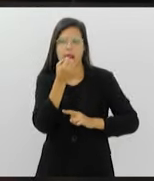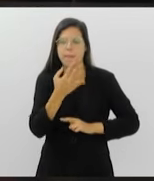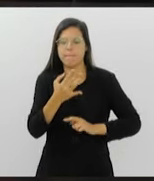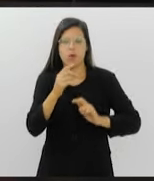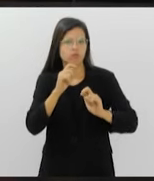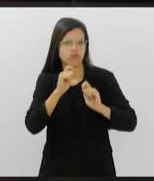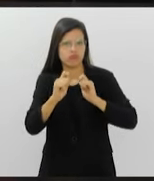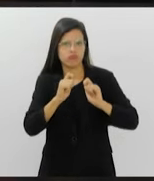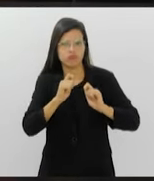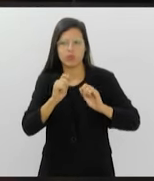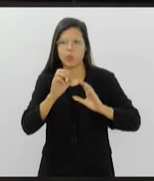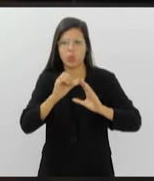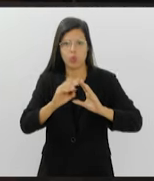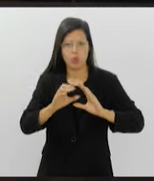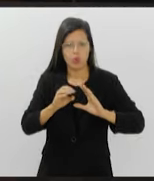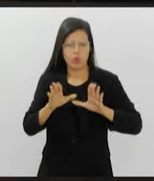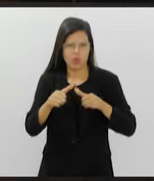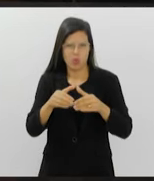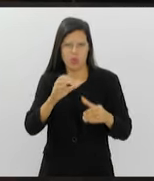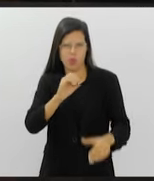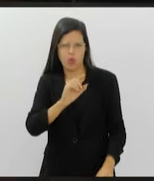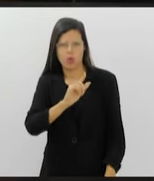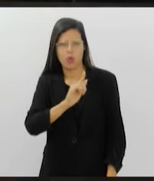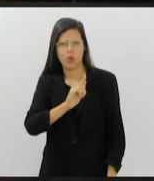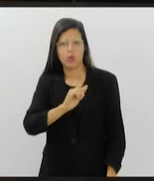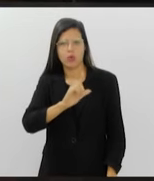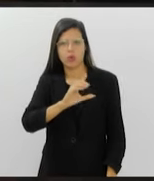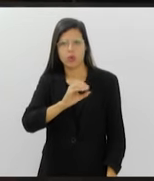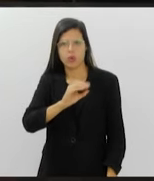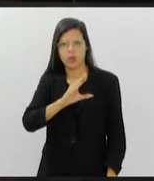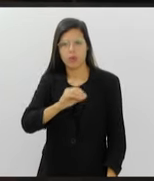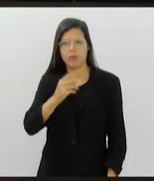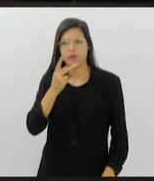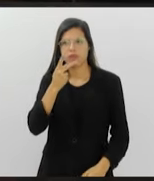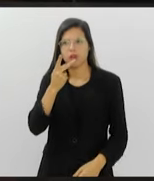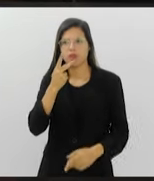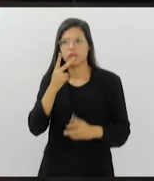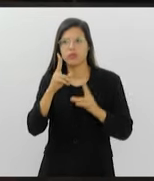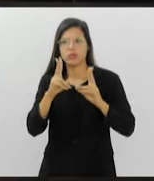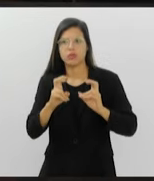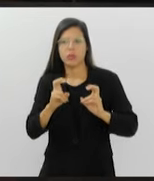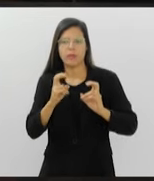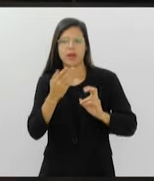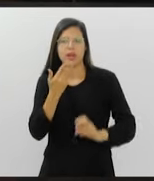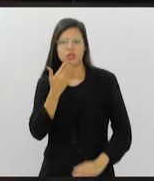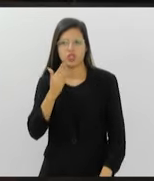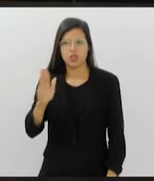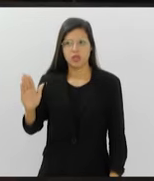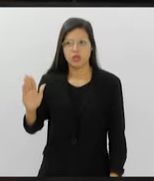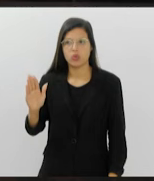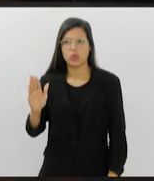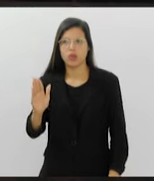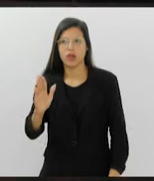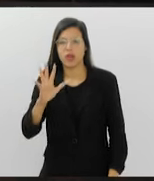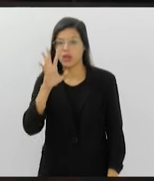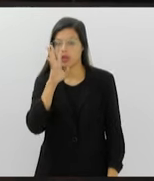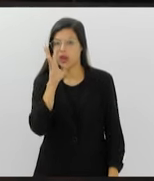Globo, falando de candidatura minha e dele, e acusando o parlamento estadual de